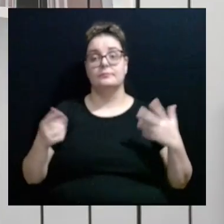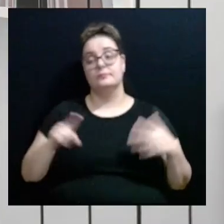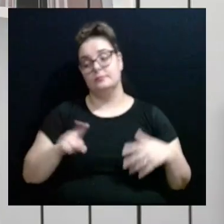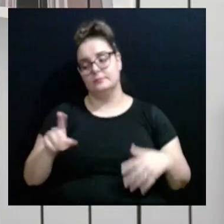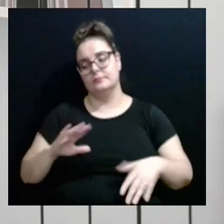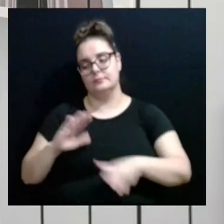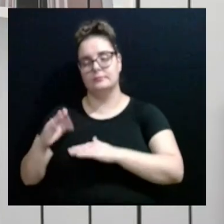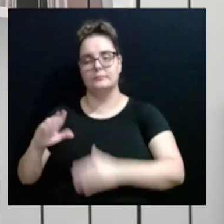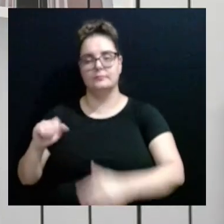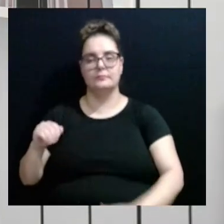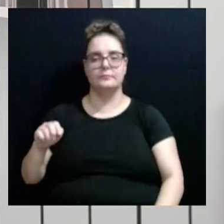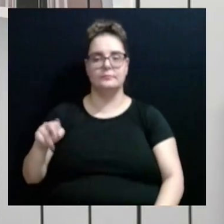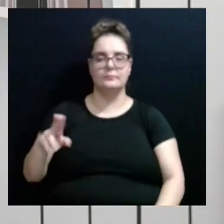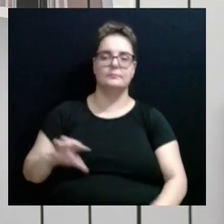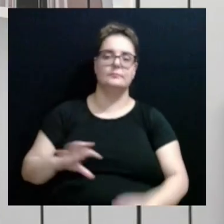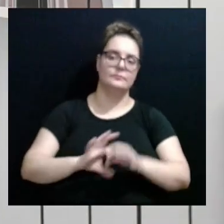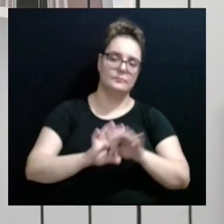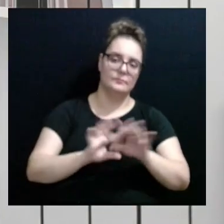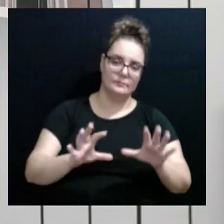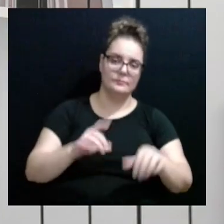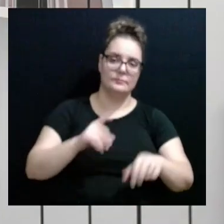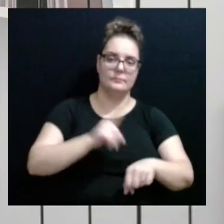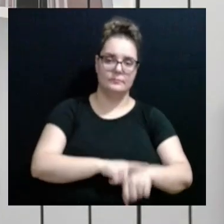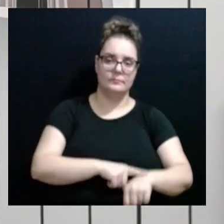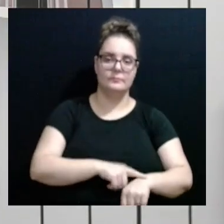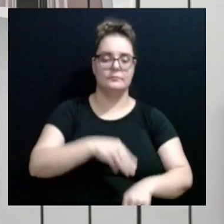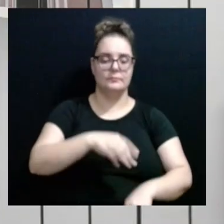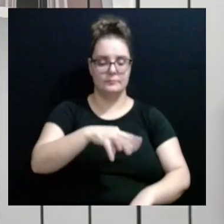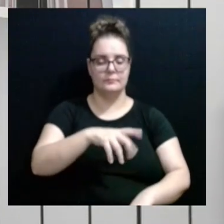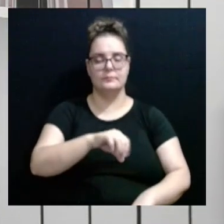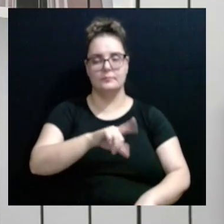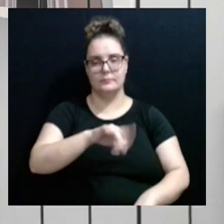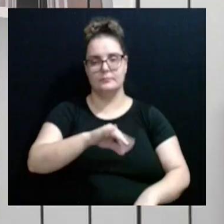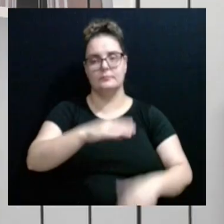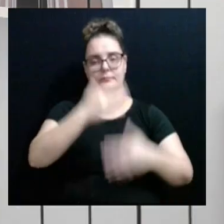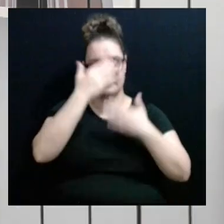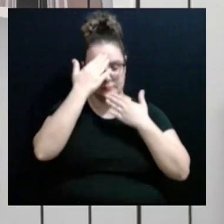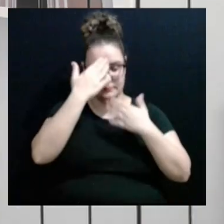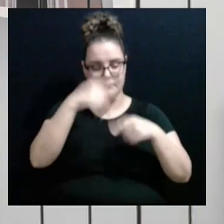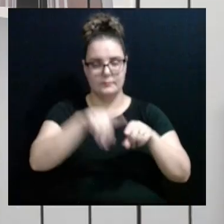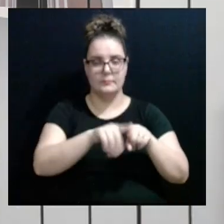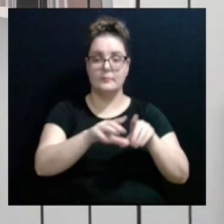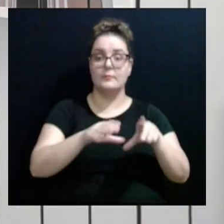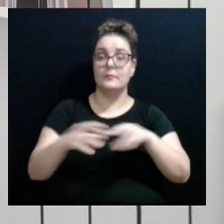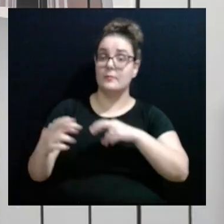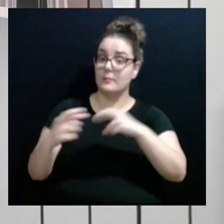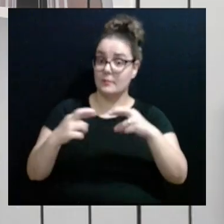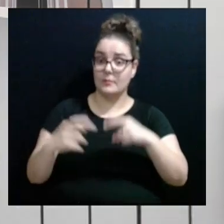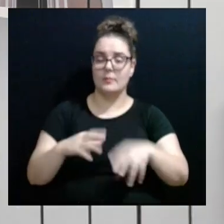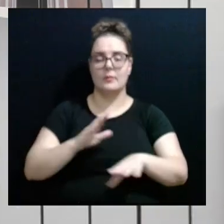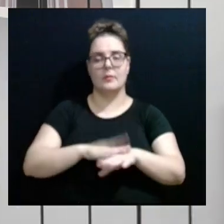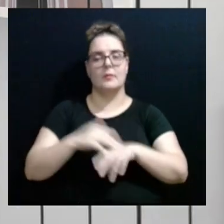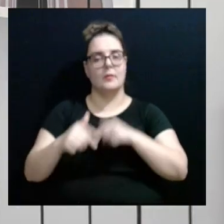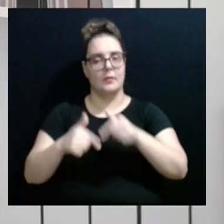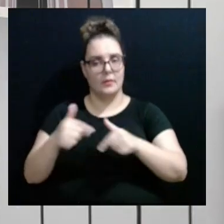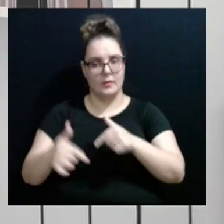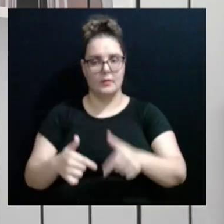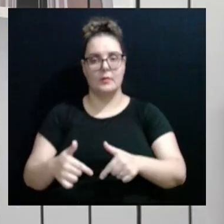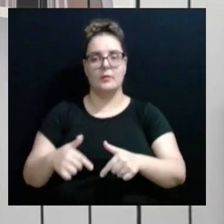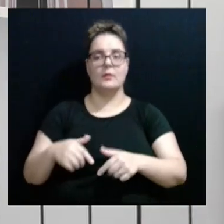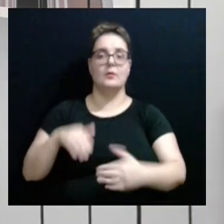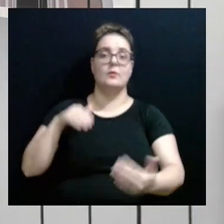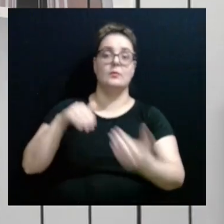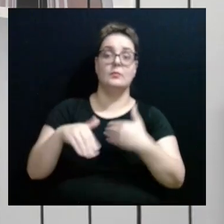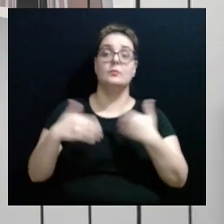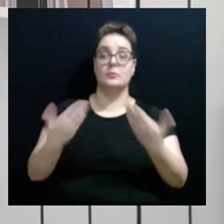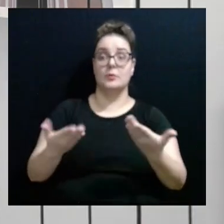a disponibilidade do tempo do Marcelo, que é o coordenador de fiscalização e operação de trânsito. Bom, este ano